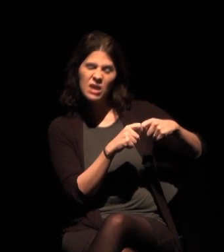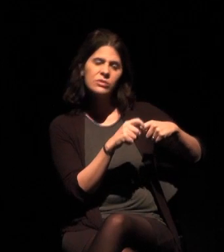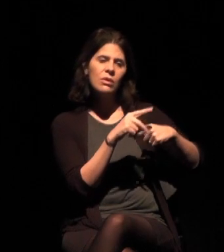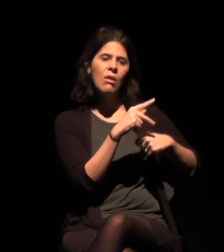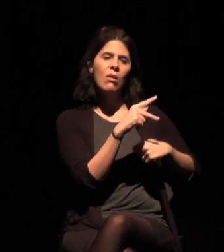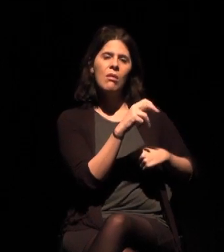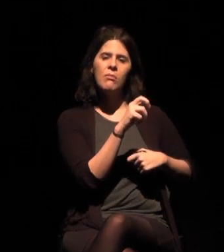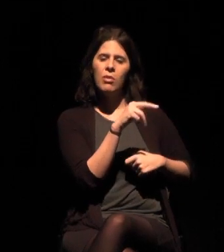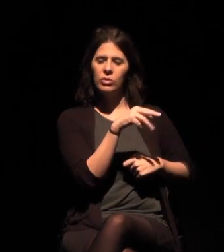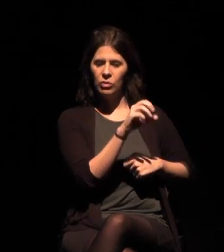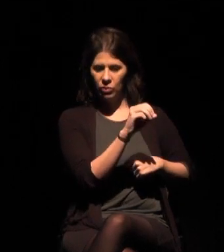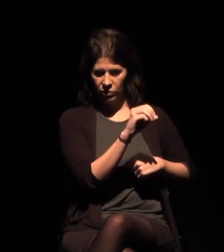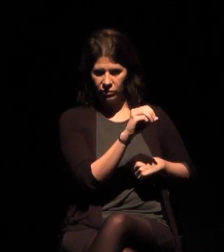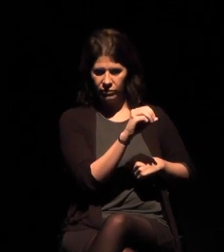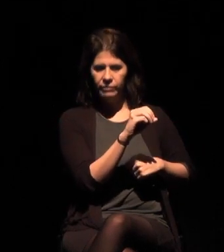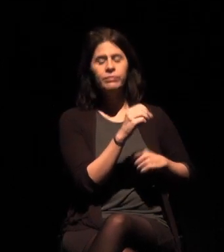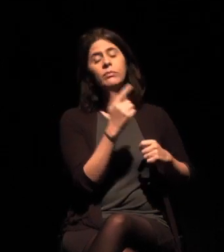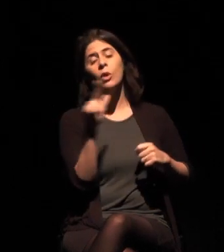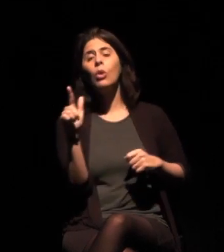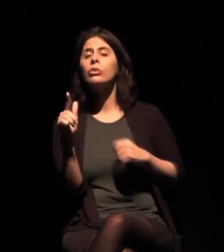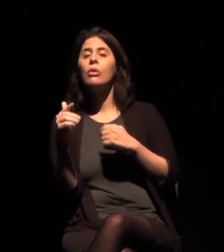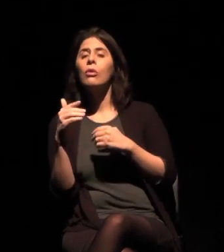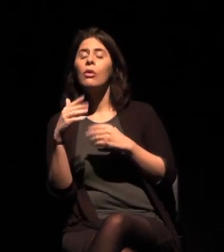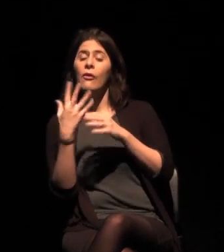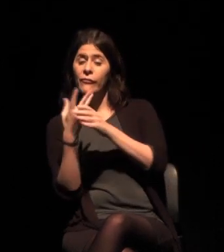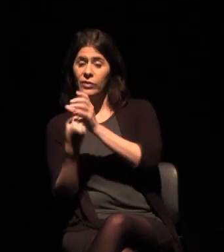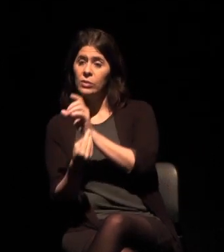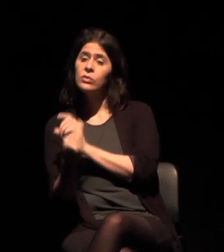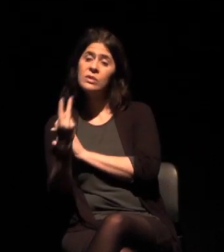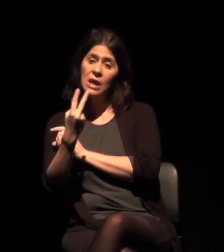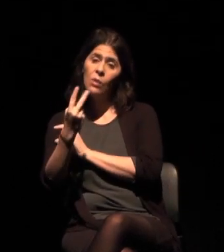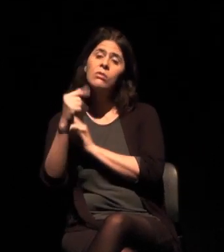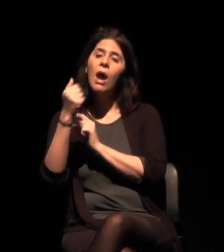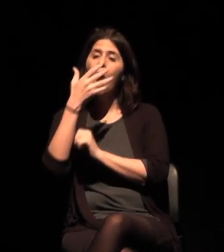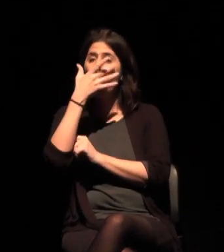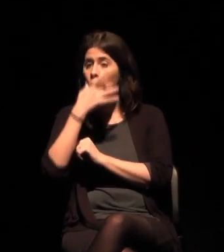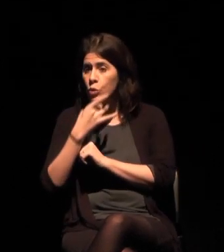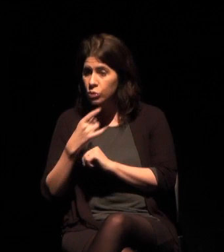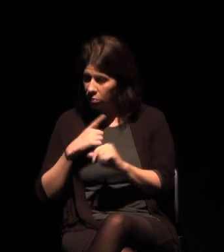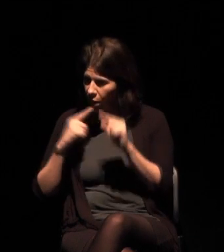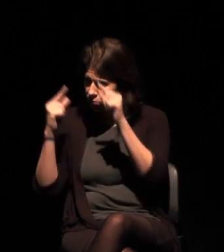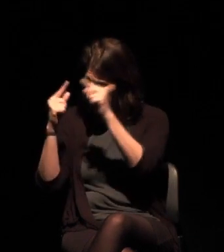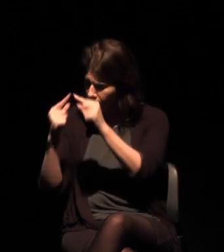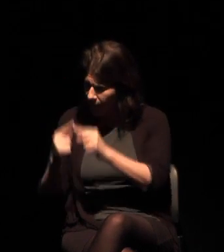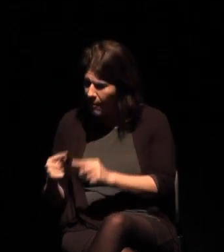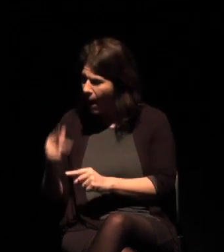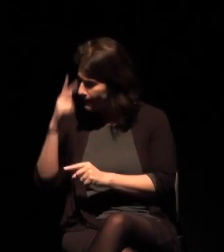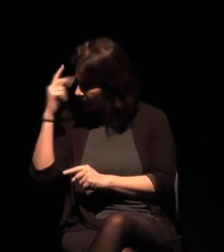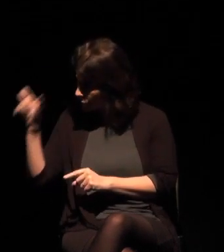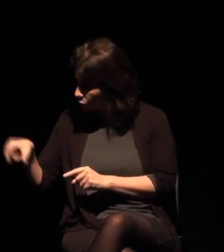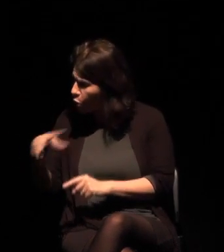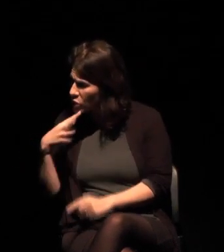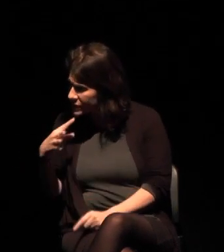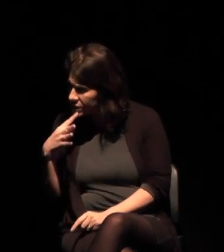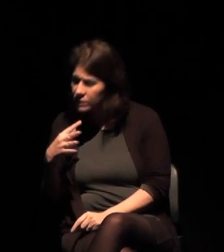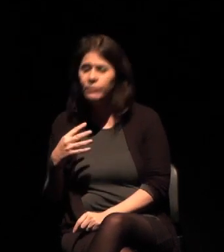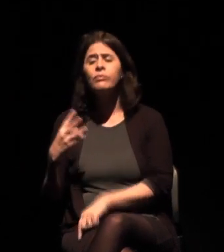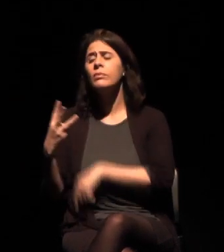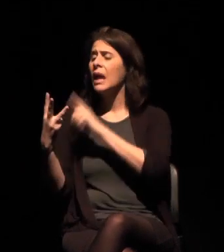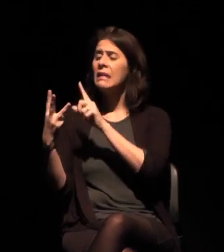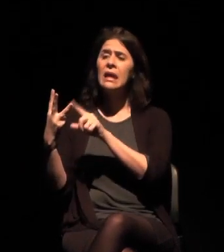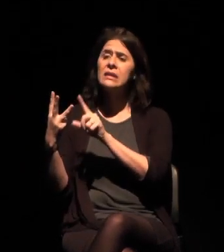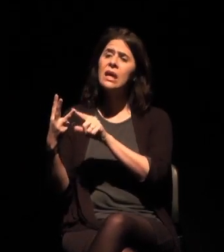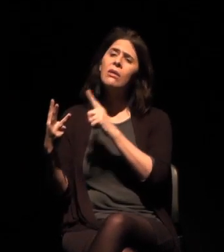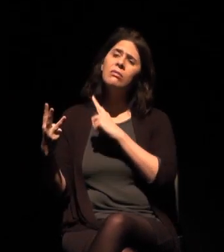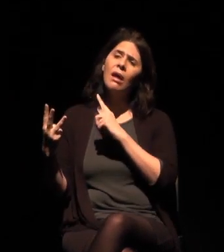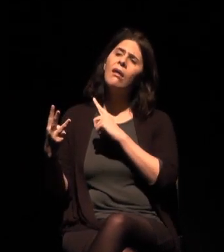saber isso pra fazer as conexões entre as pessoas ea terceira o terceiro filtro detecta se tem algum objeto lá que eles têm interesse em ter